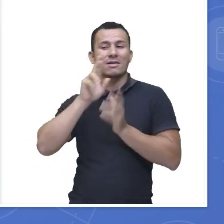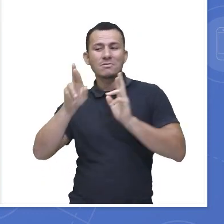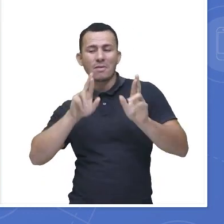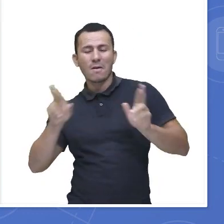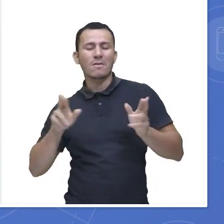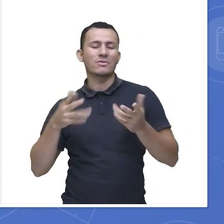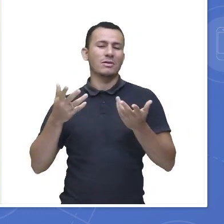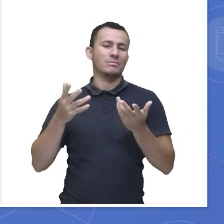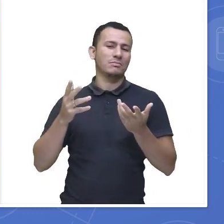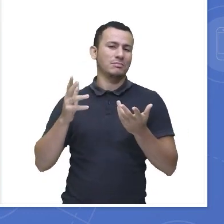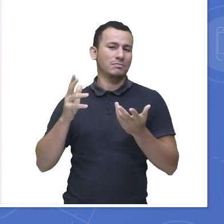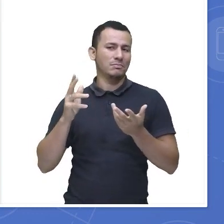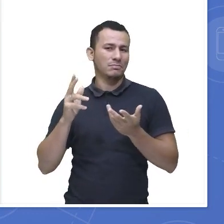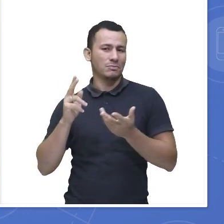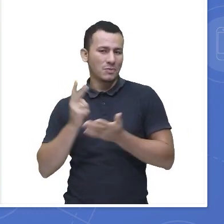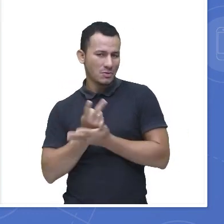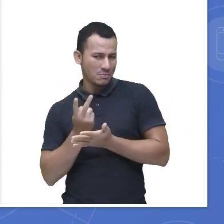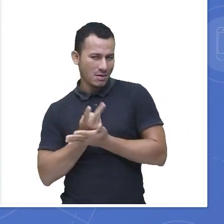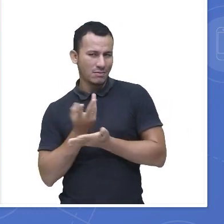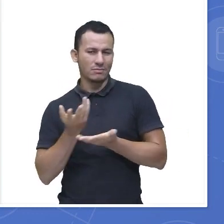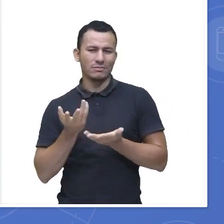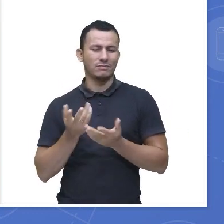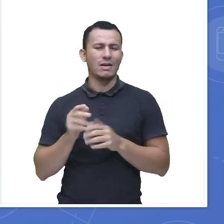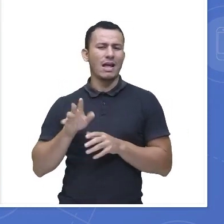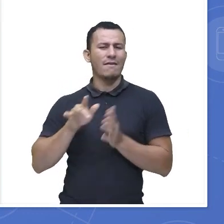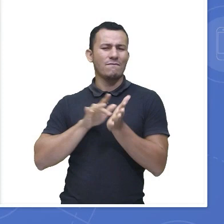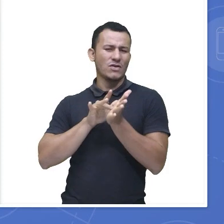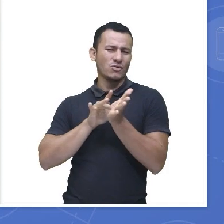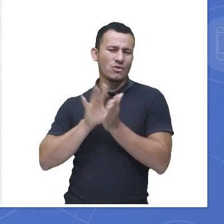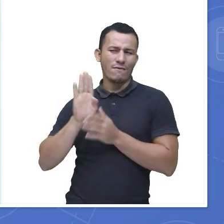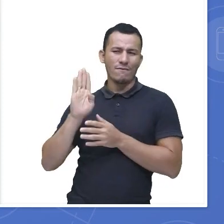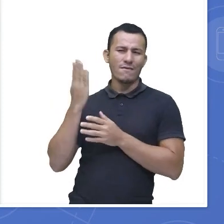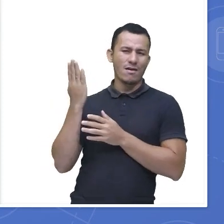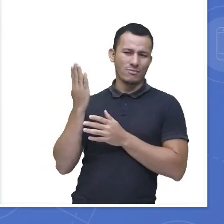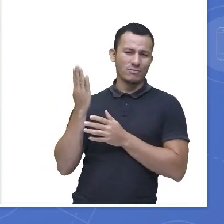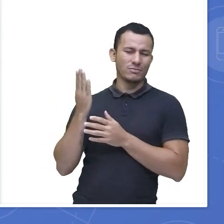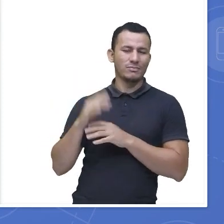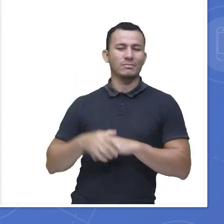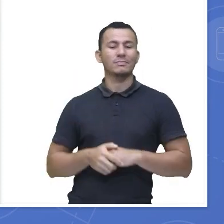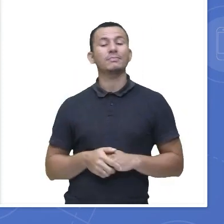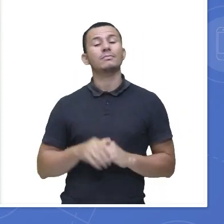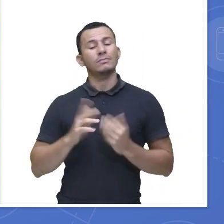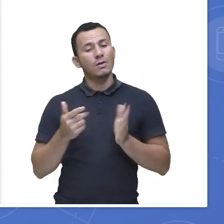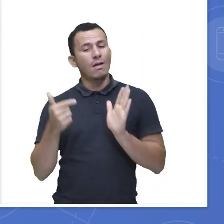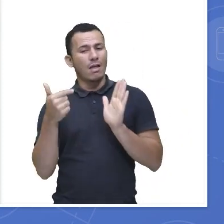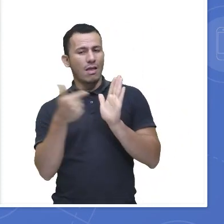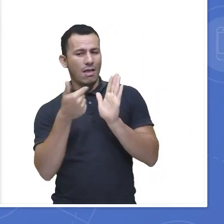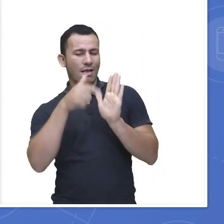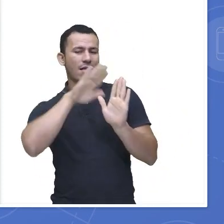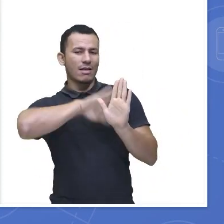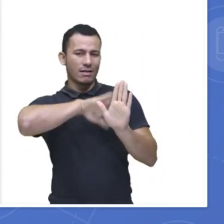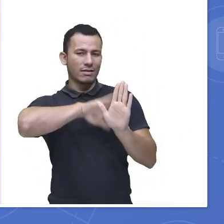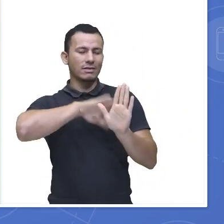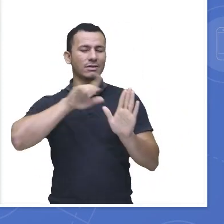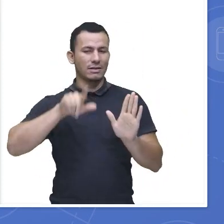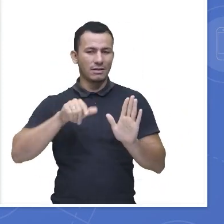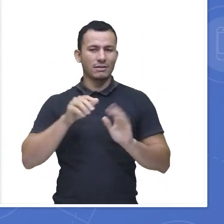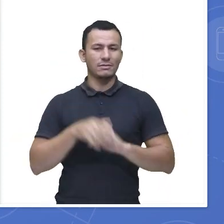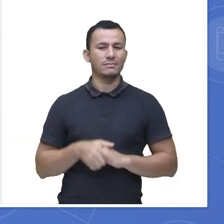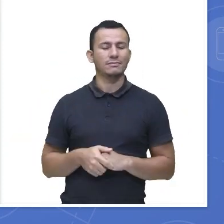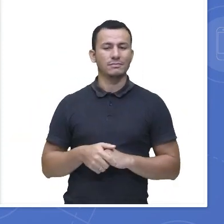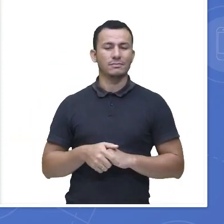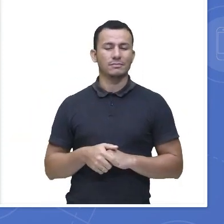Um falseamento. Pense nessas duas palavras, fingir, falseamento. Então, ironia, né? Lá do